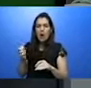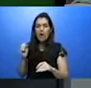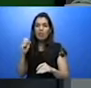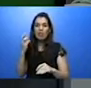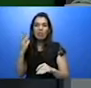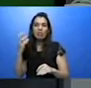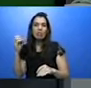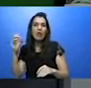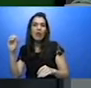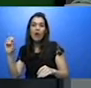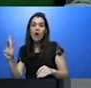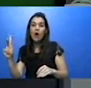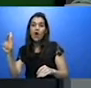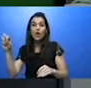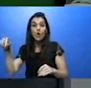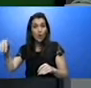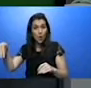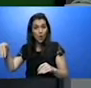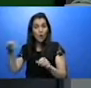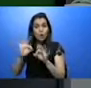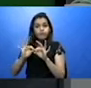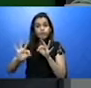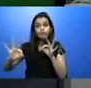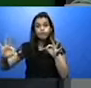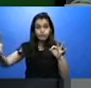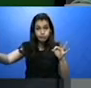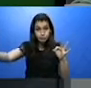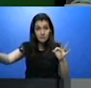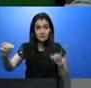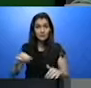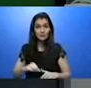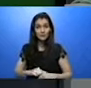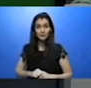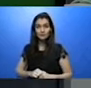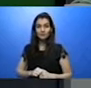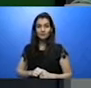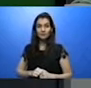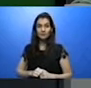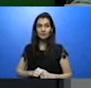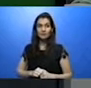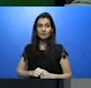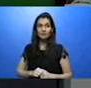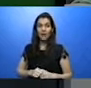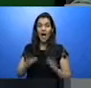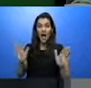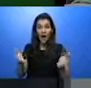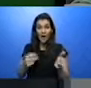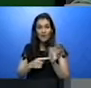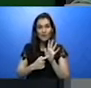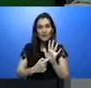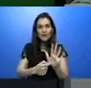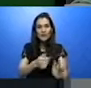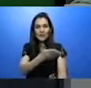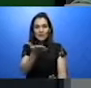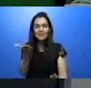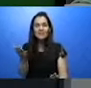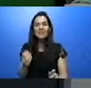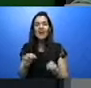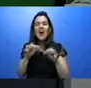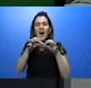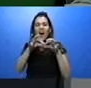quilômetros? Essa é uma unidade de comprimento, tá? E agora eu vou mostrar para vocês aqui na régua, né?